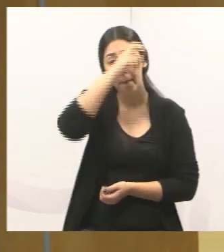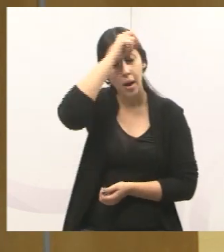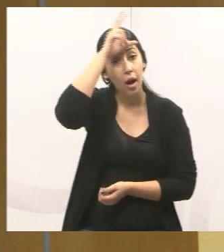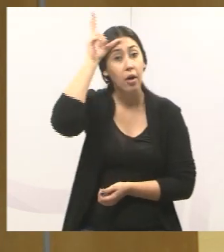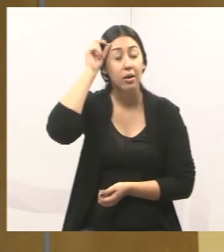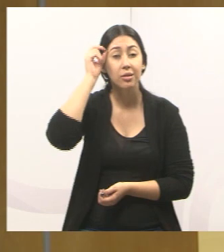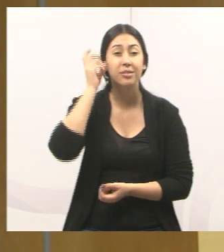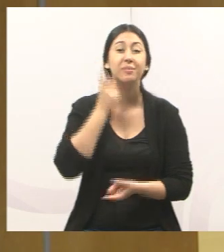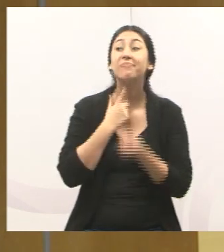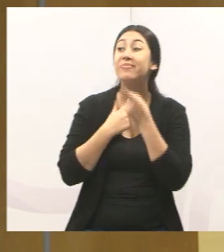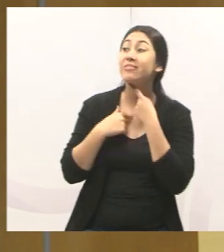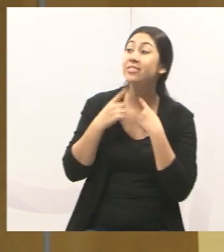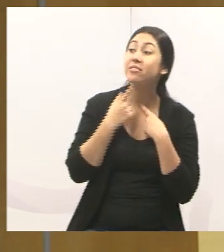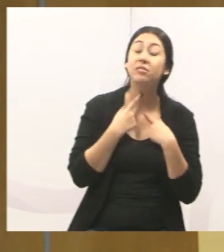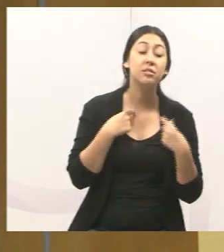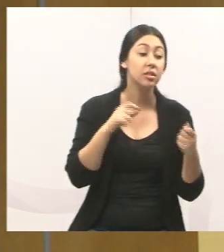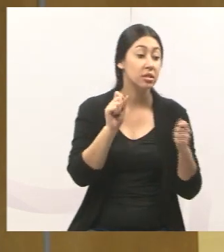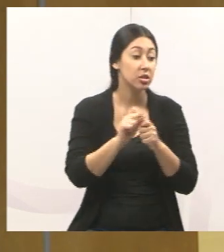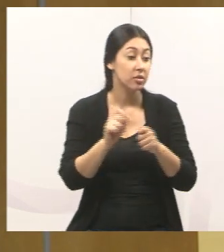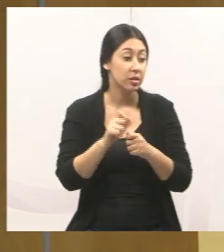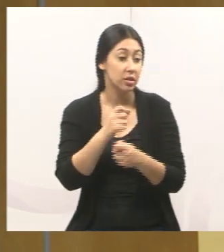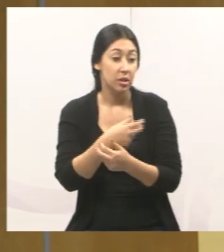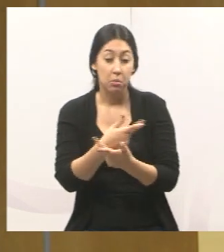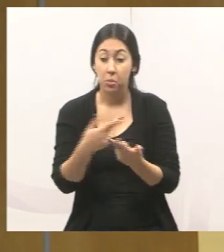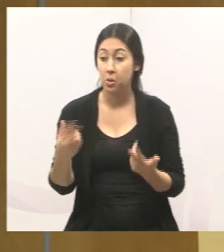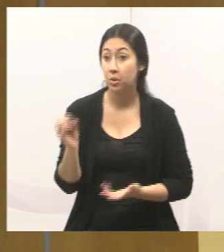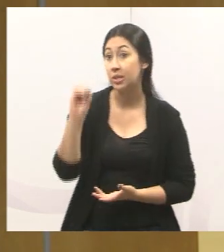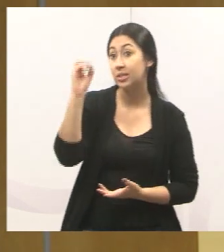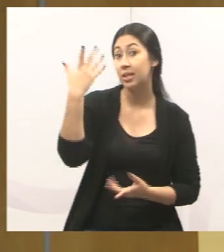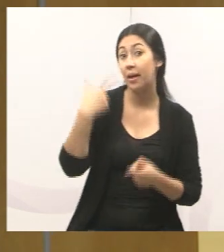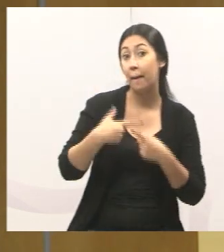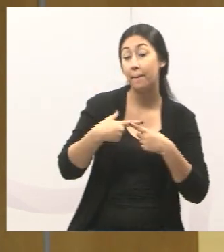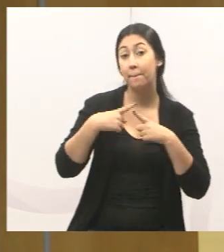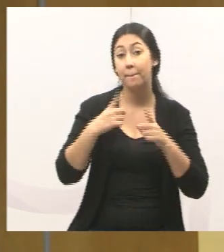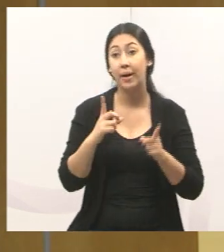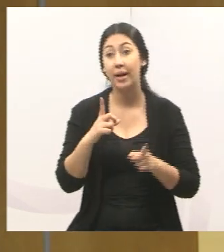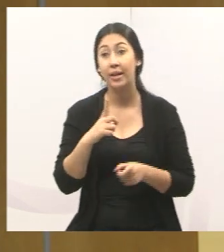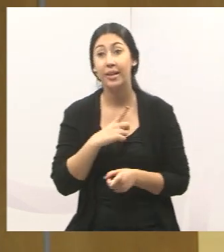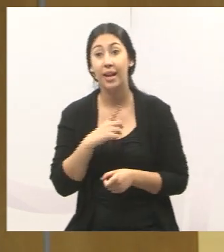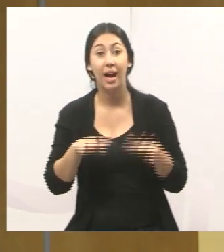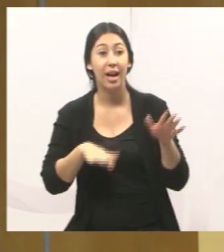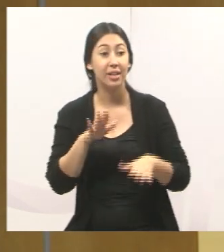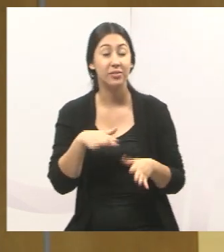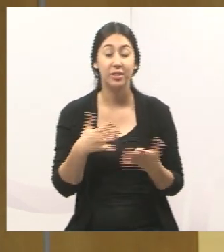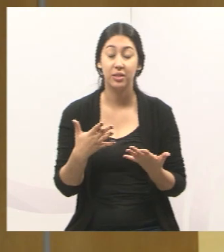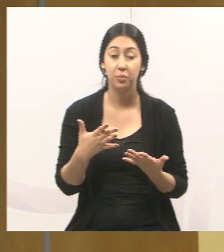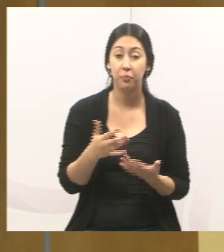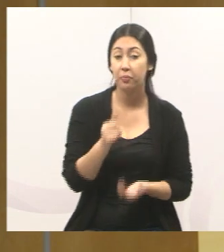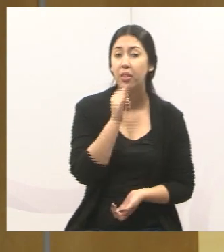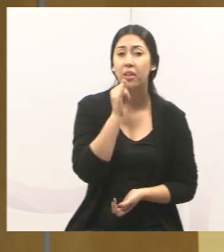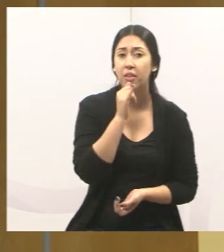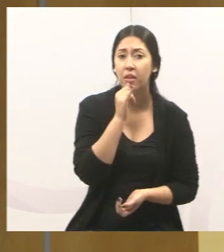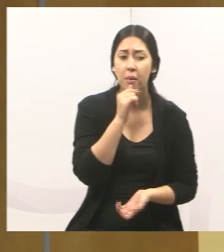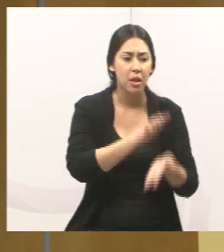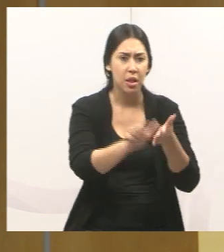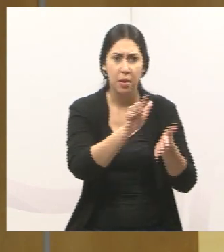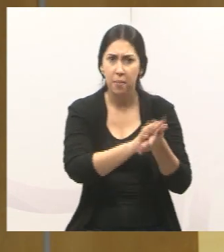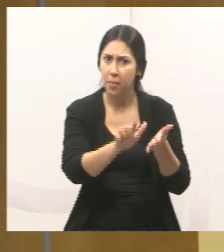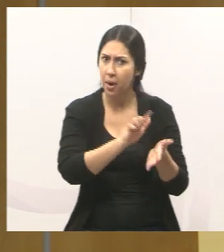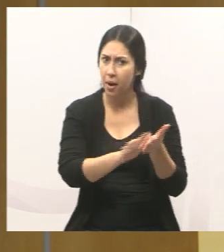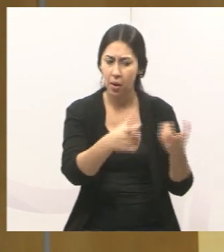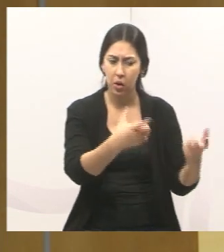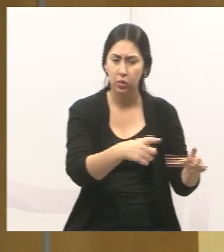grande de fazer com que as coisas aconteçam, e nós tivemos aí vários casos. Foi limpar uma valeta, por exemplo, no Jardim Siesta ali, onde